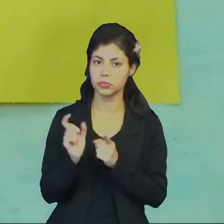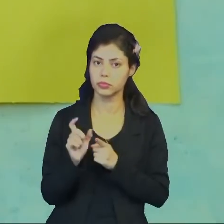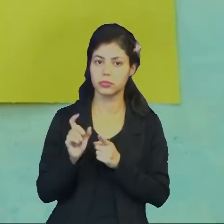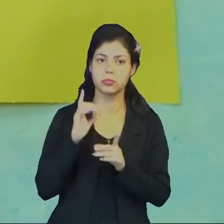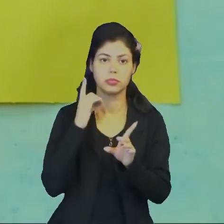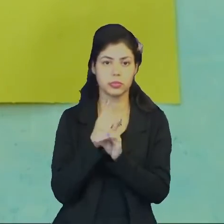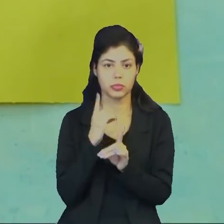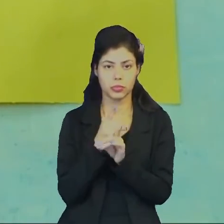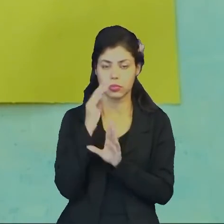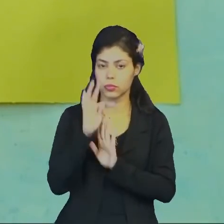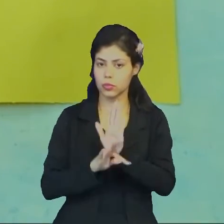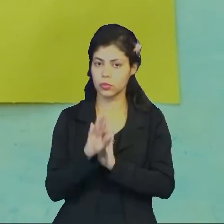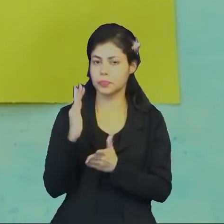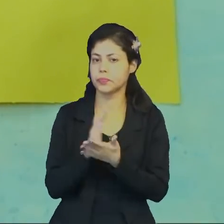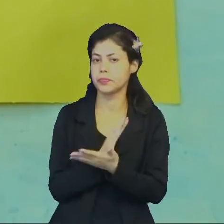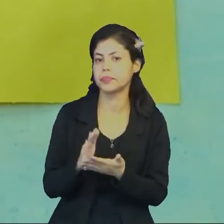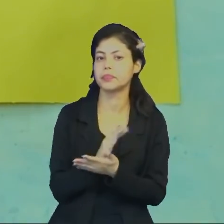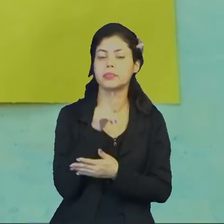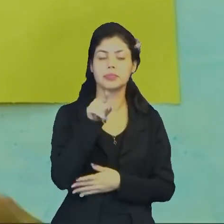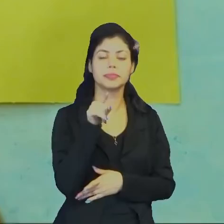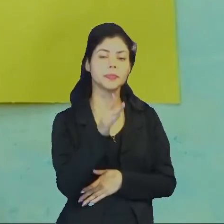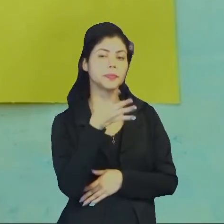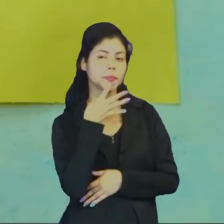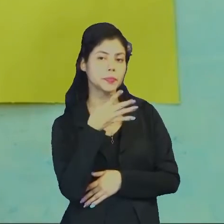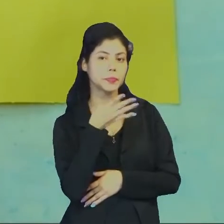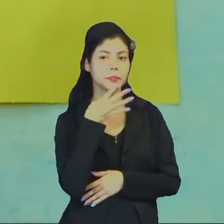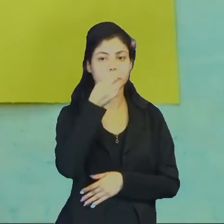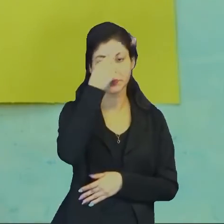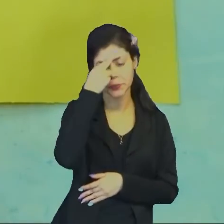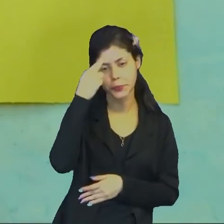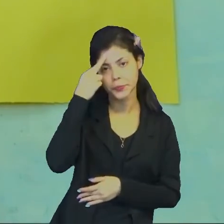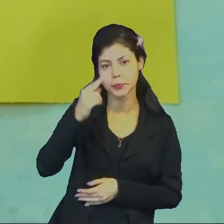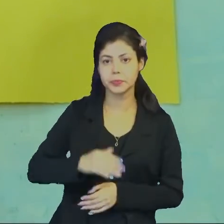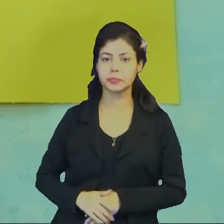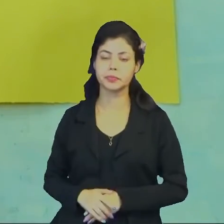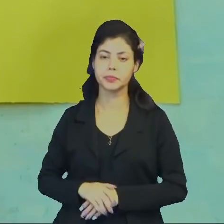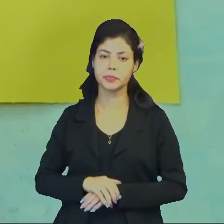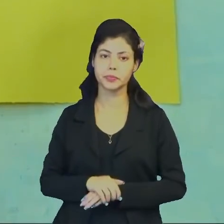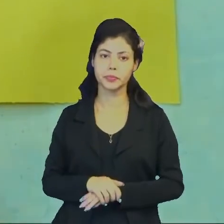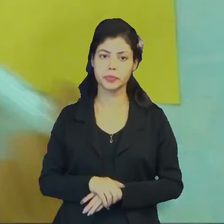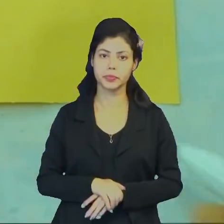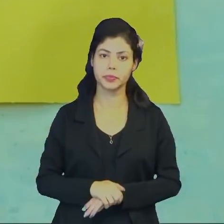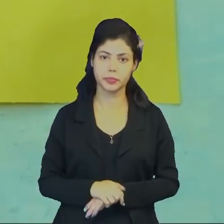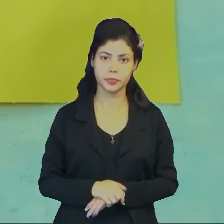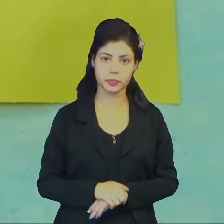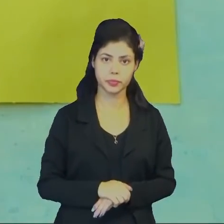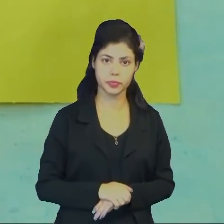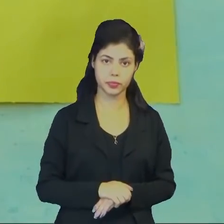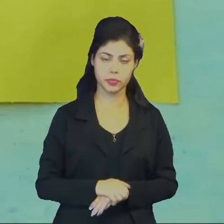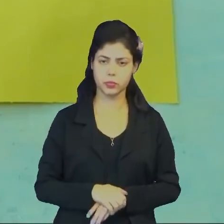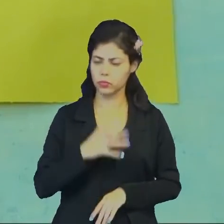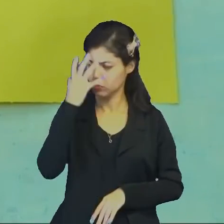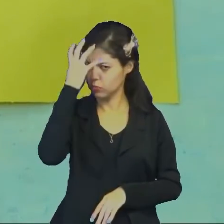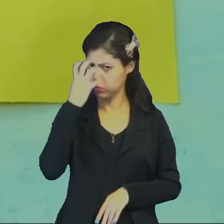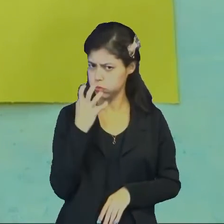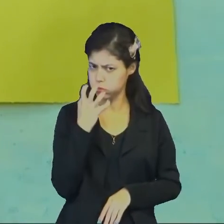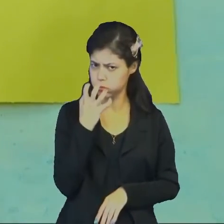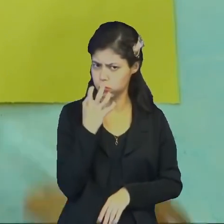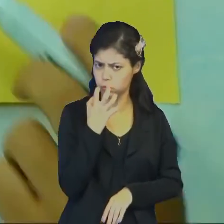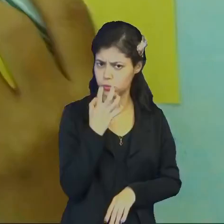gente encontrar alguns textos aí de historinha que vocês são acostumados a ouvir, ó. Com S, tá?